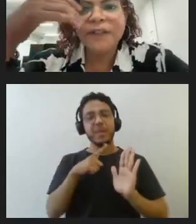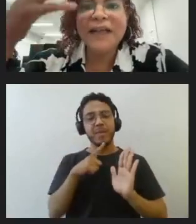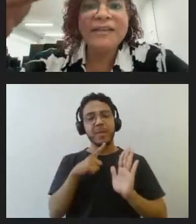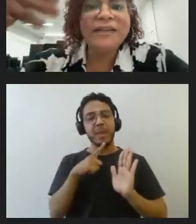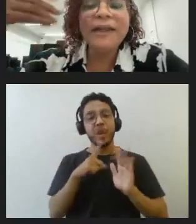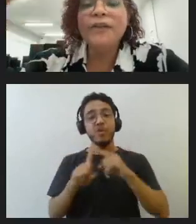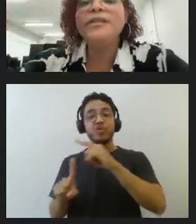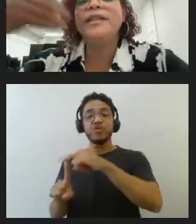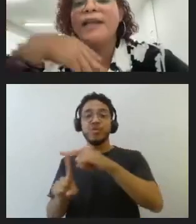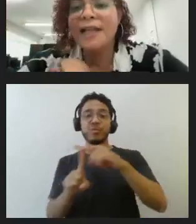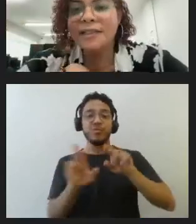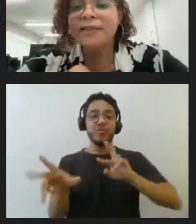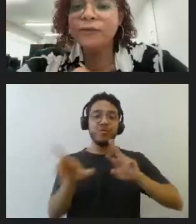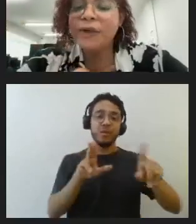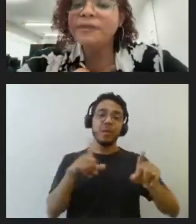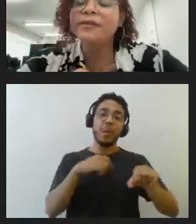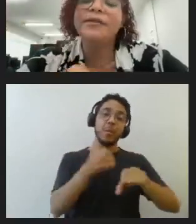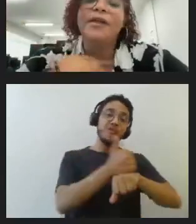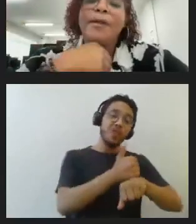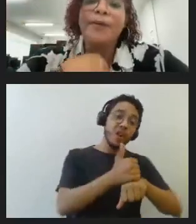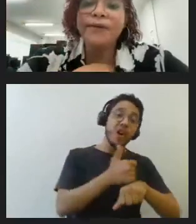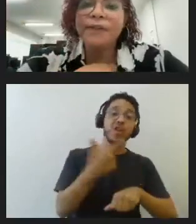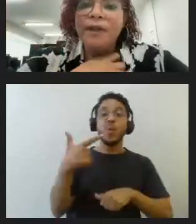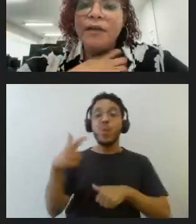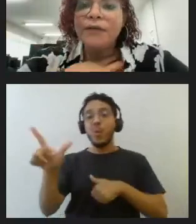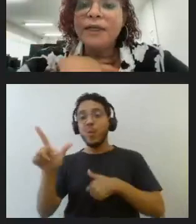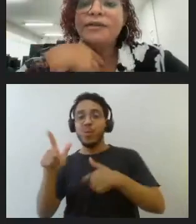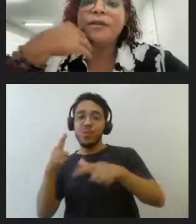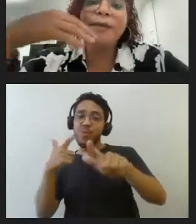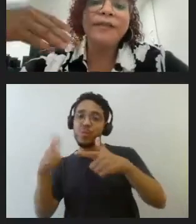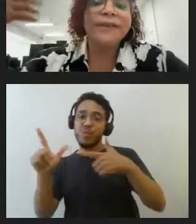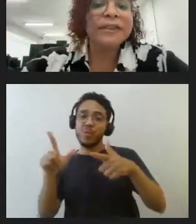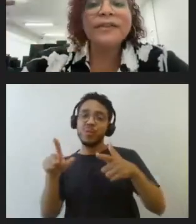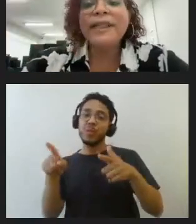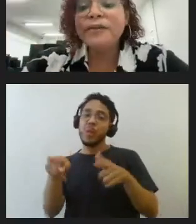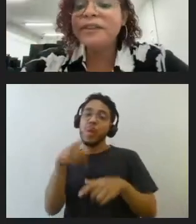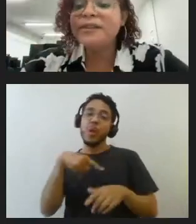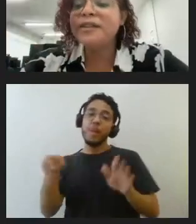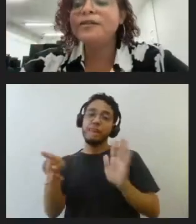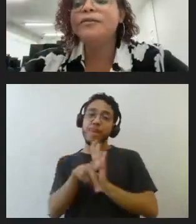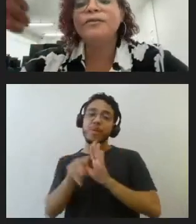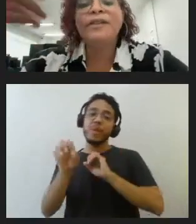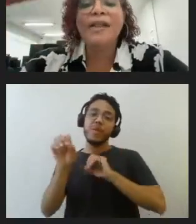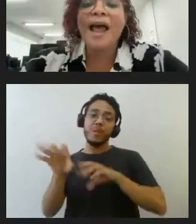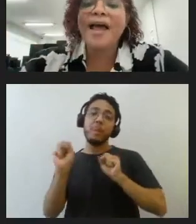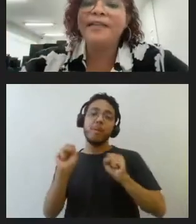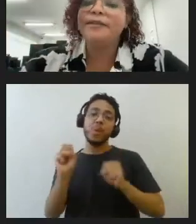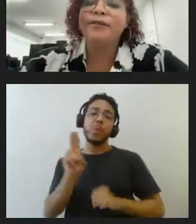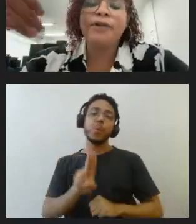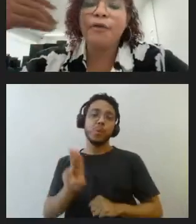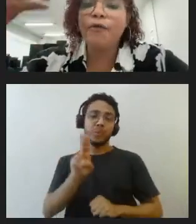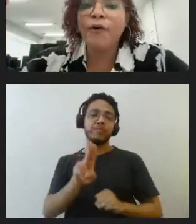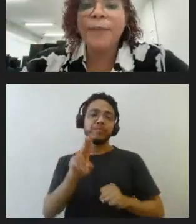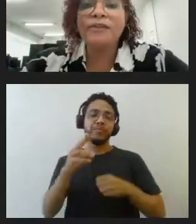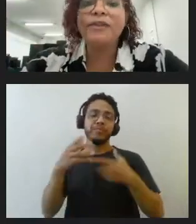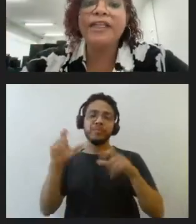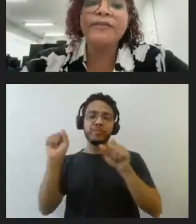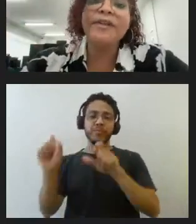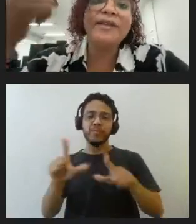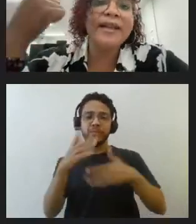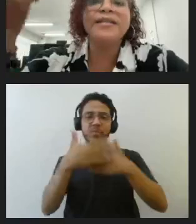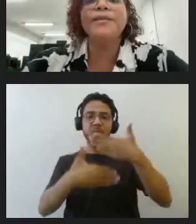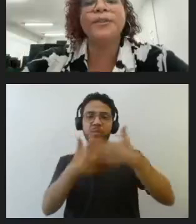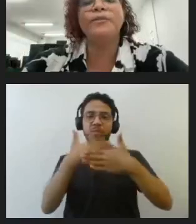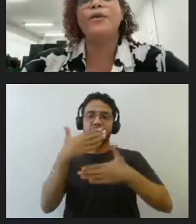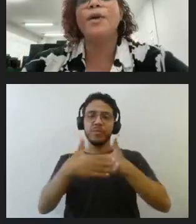mais profissionais, e tem outros que a gente, enquanto profissional da educação, pode fazer até utilizando um slide, ou então algum formato